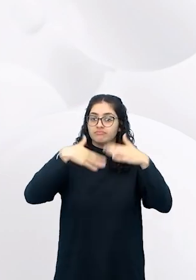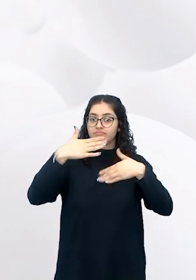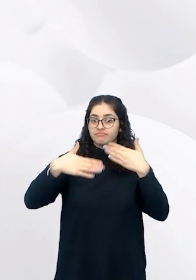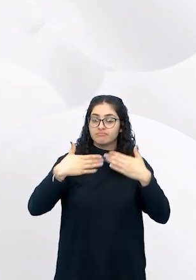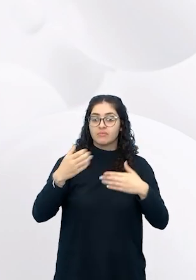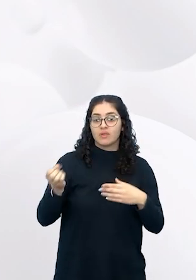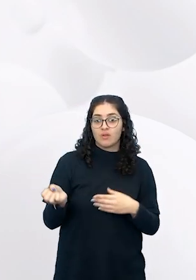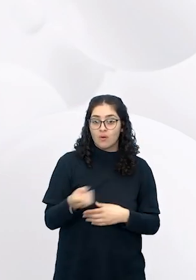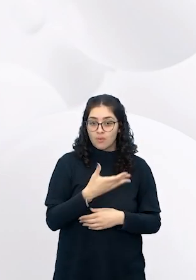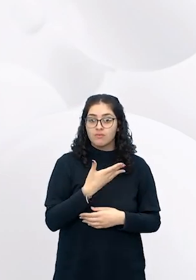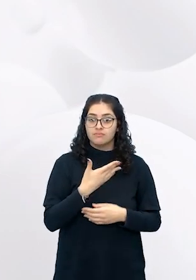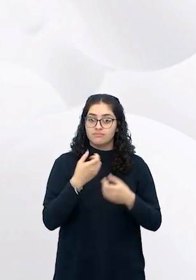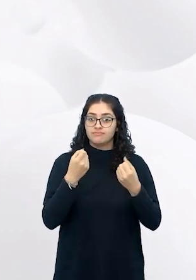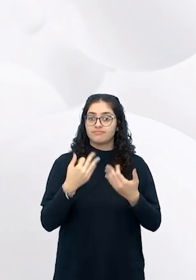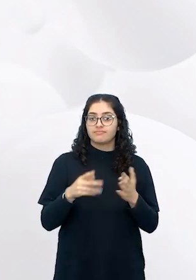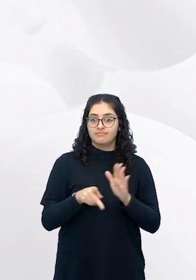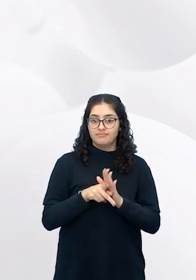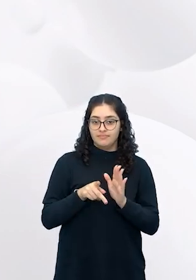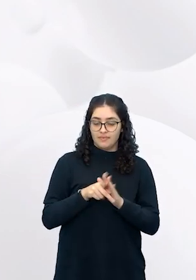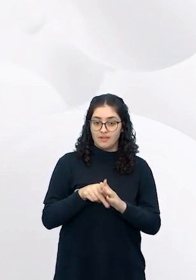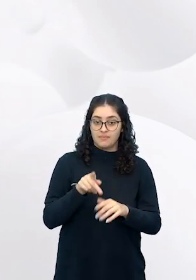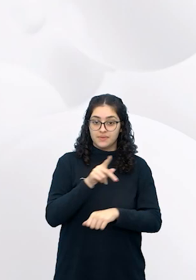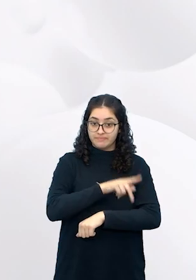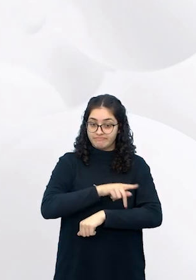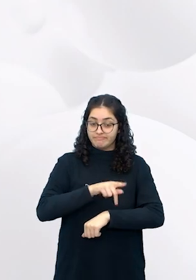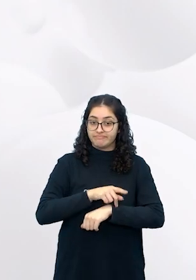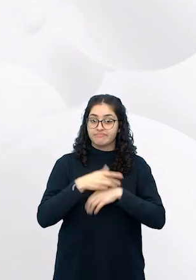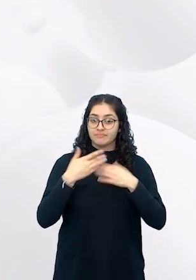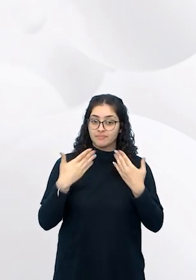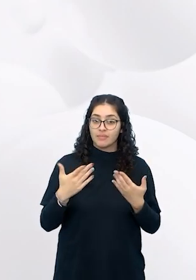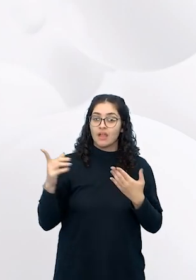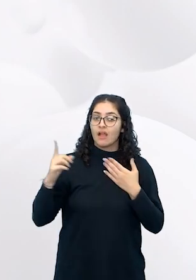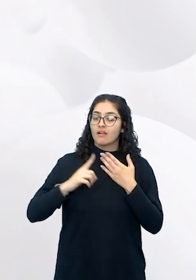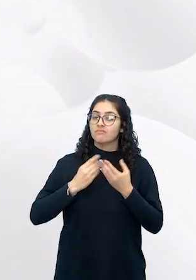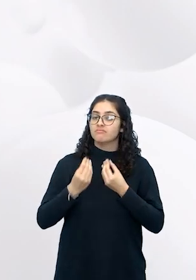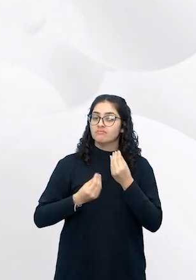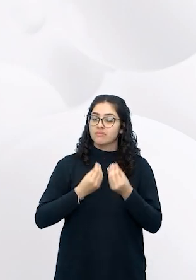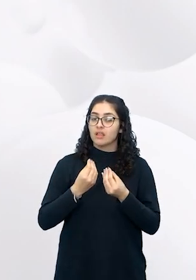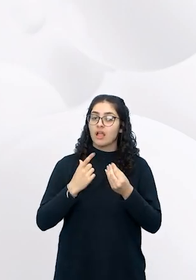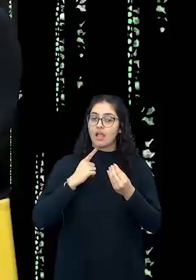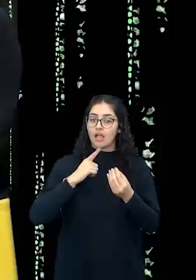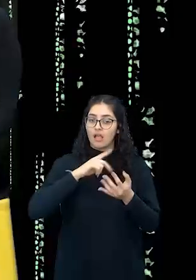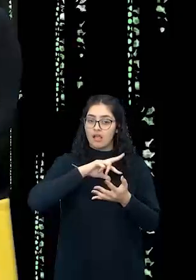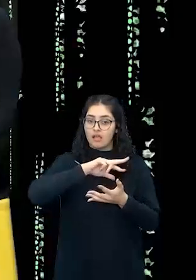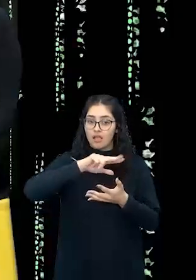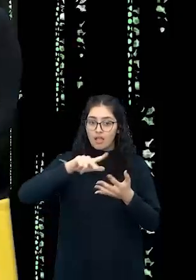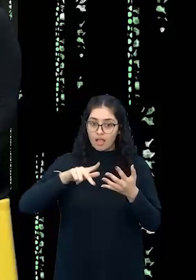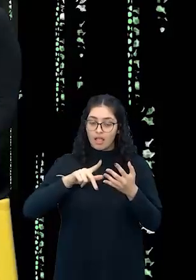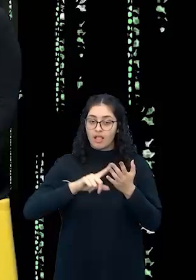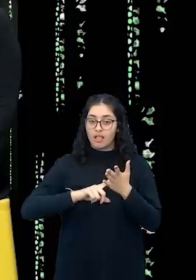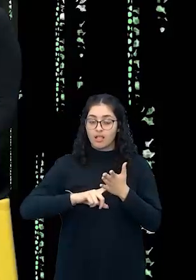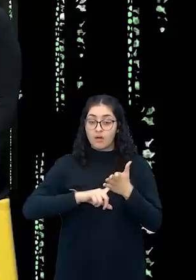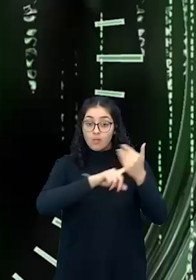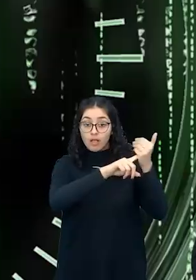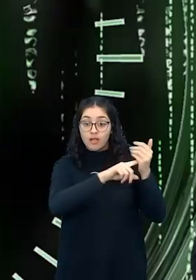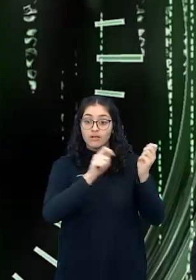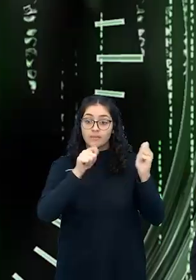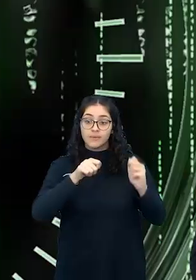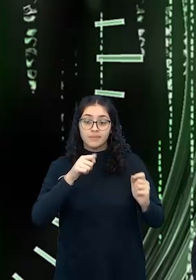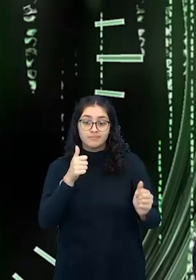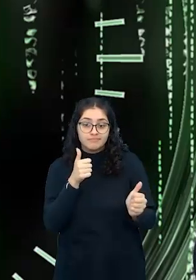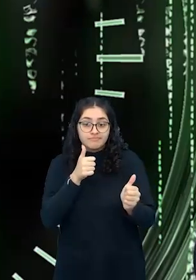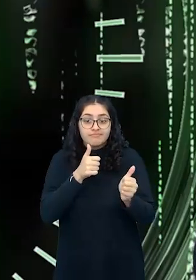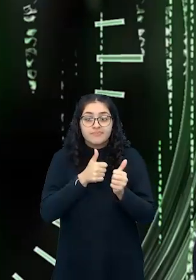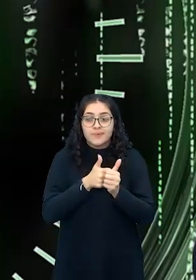das novas abordagens pedagógicas. Então as TEDx nada mais são do que os conjuntos de tecnologia que nos aproximam, que